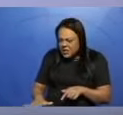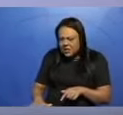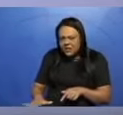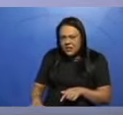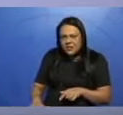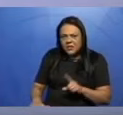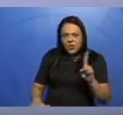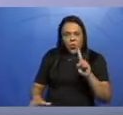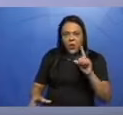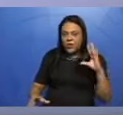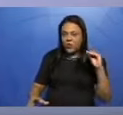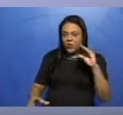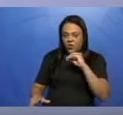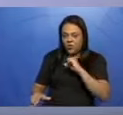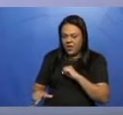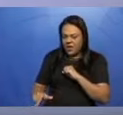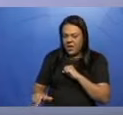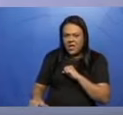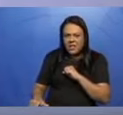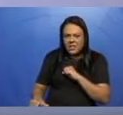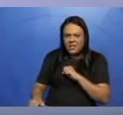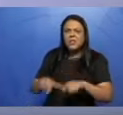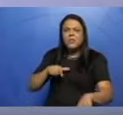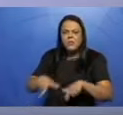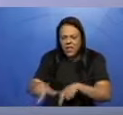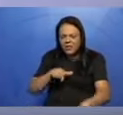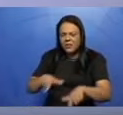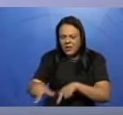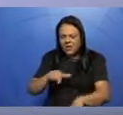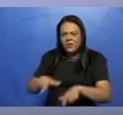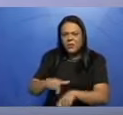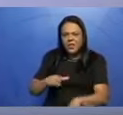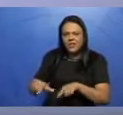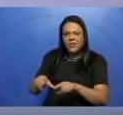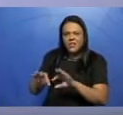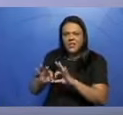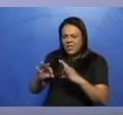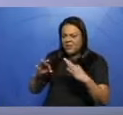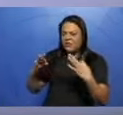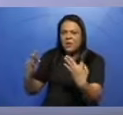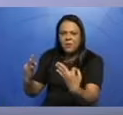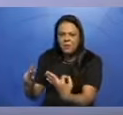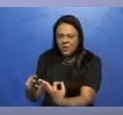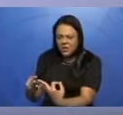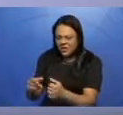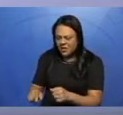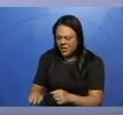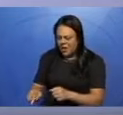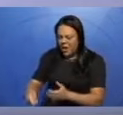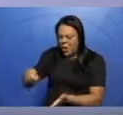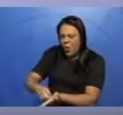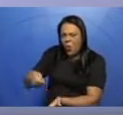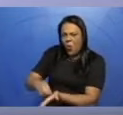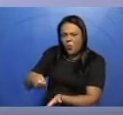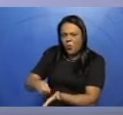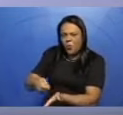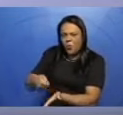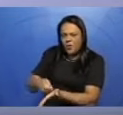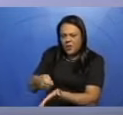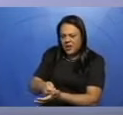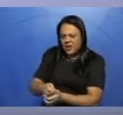era voltado para um sistema de produção familiar, sendo forçado a manusear e